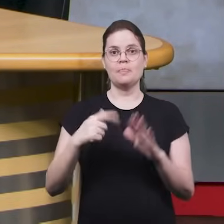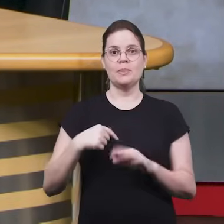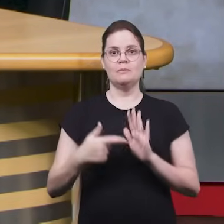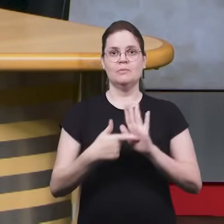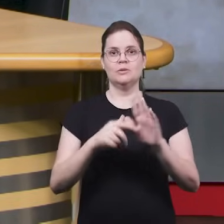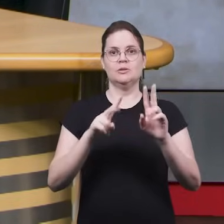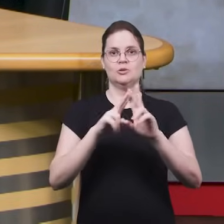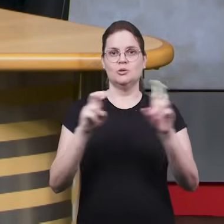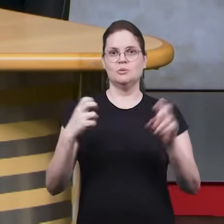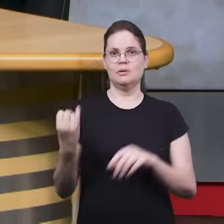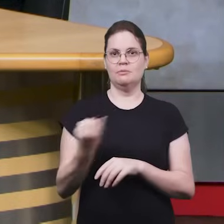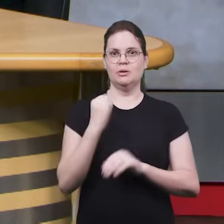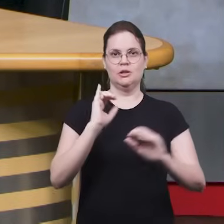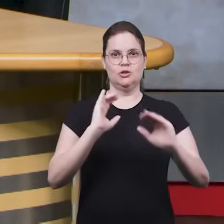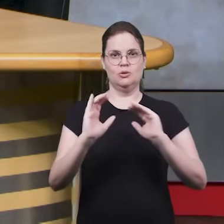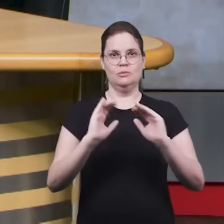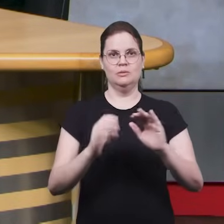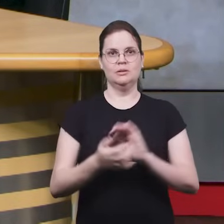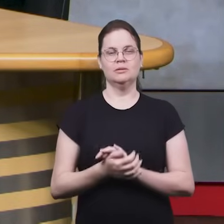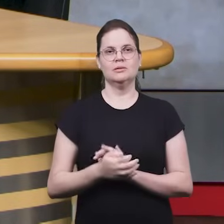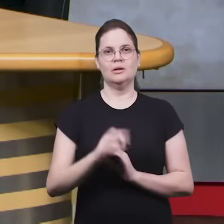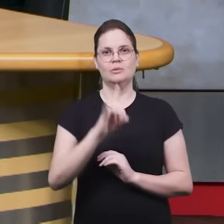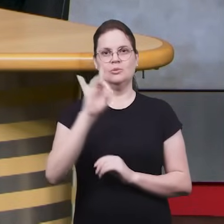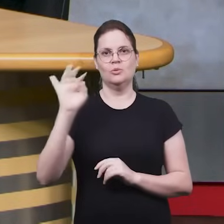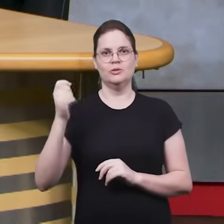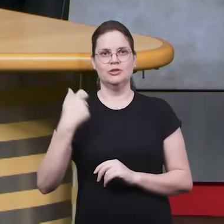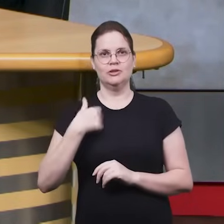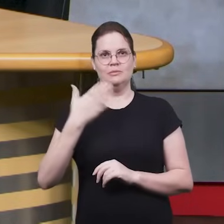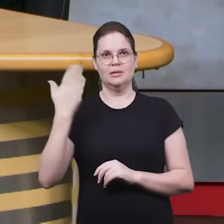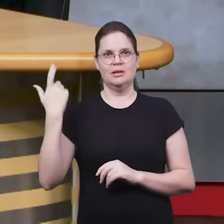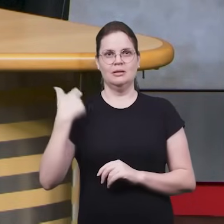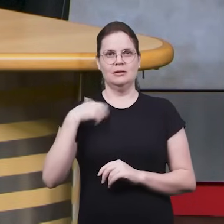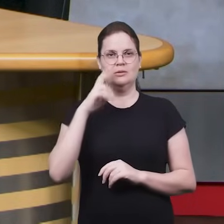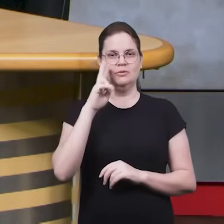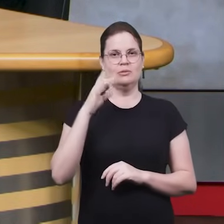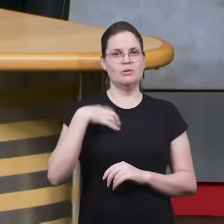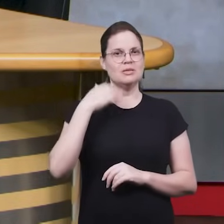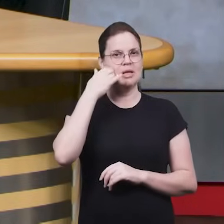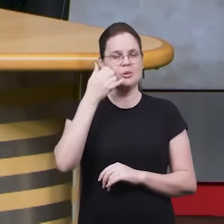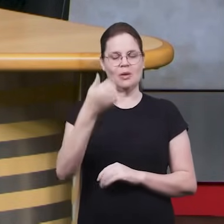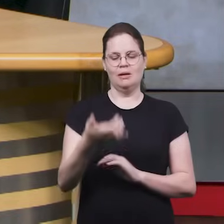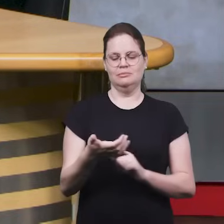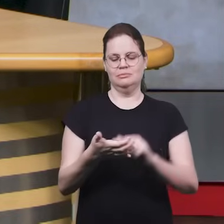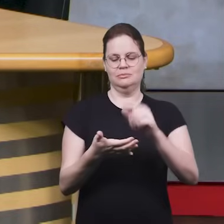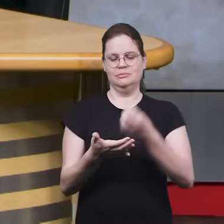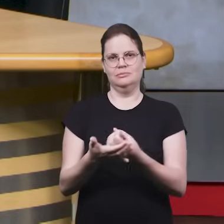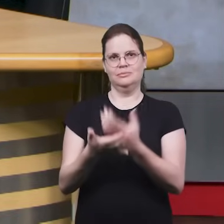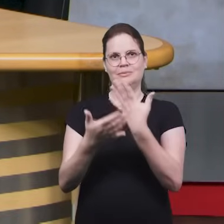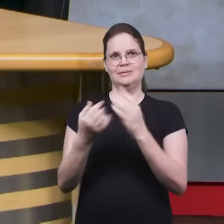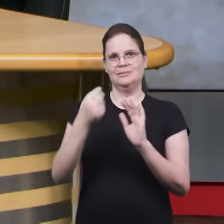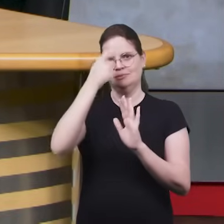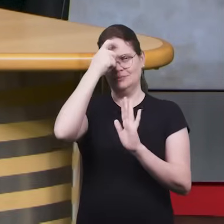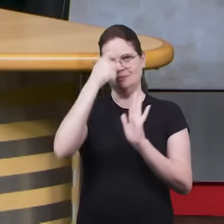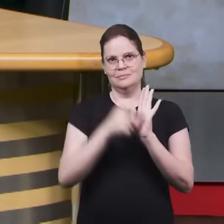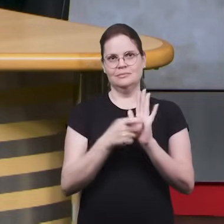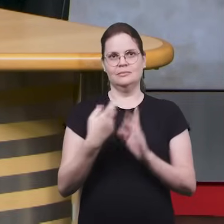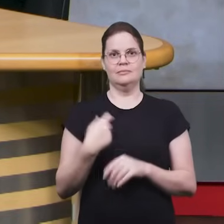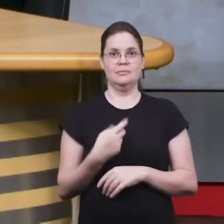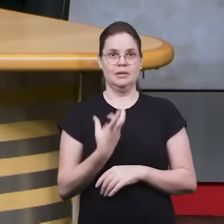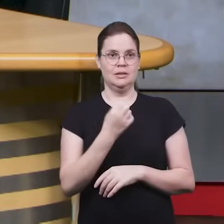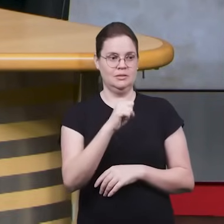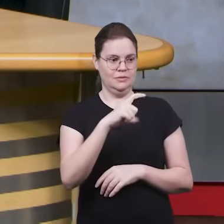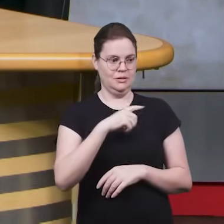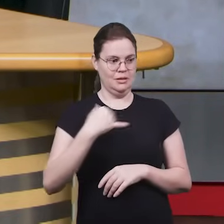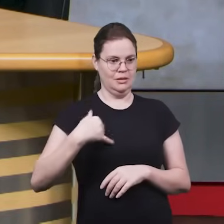você falando da importância de nós aprendermos a nos comunicar. Outro dia eu vi, apareceu no meu celular, claro, inteligência artificial.